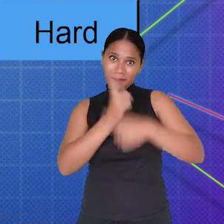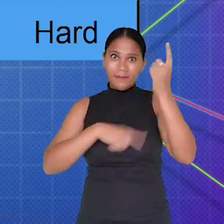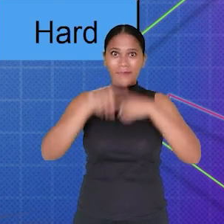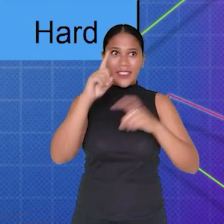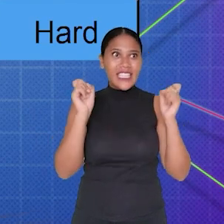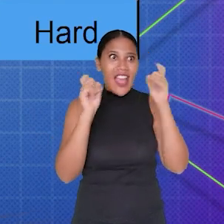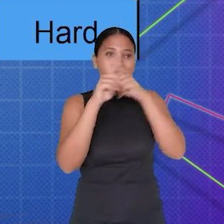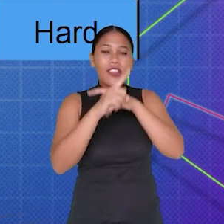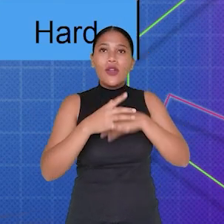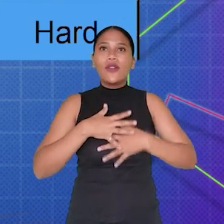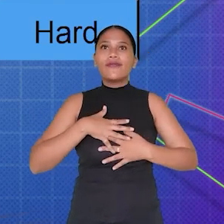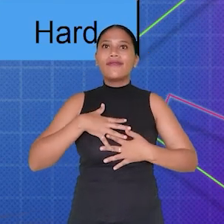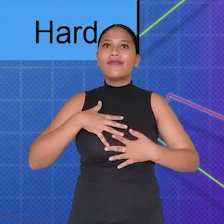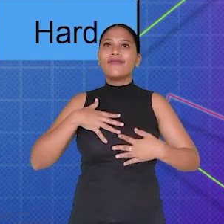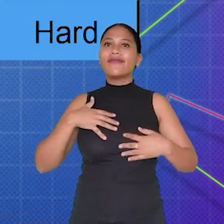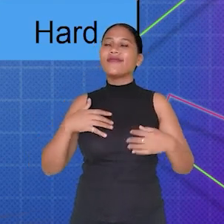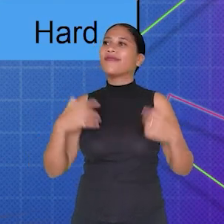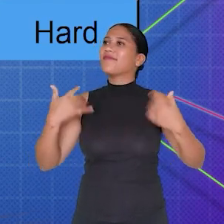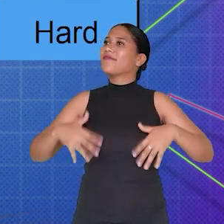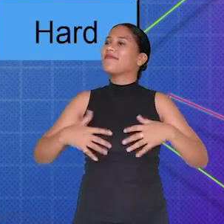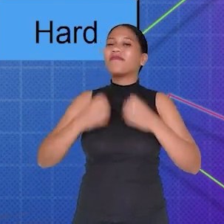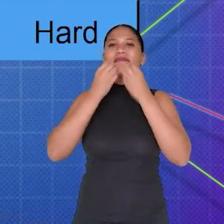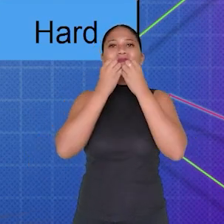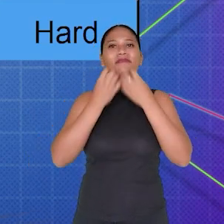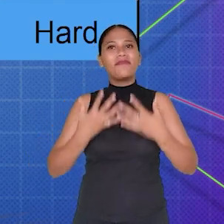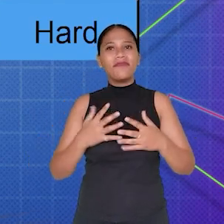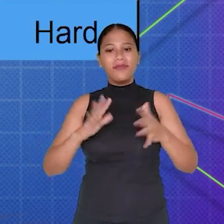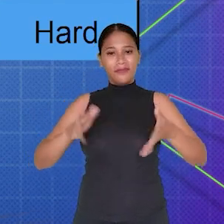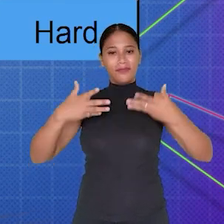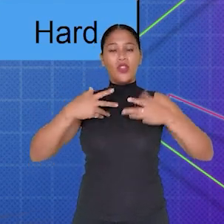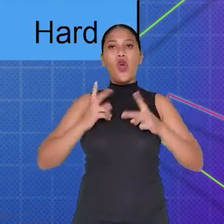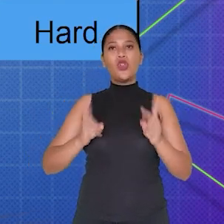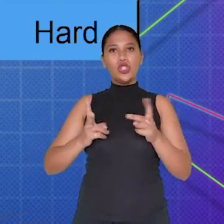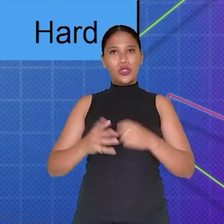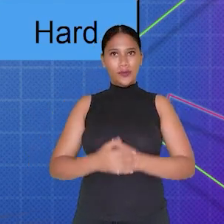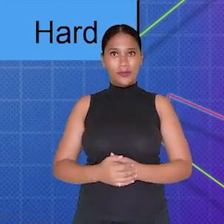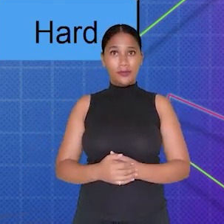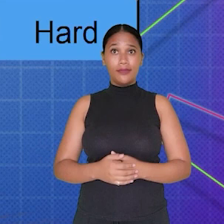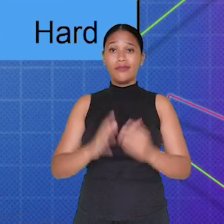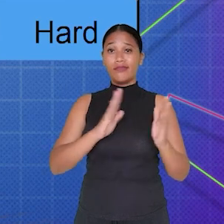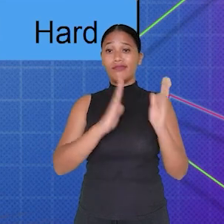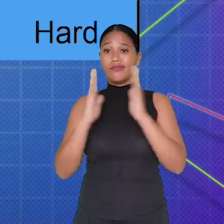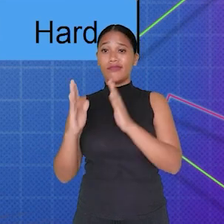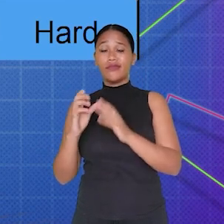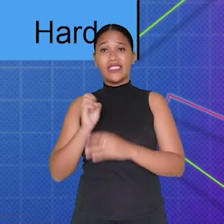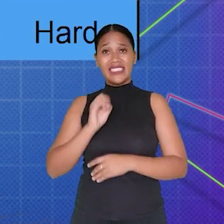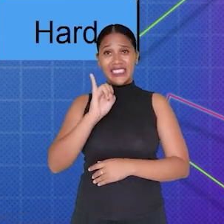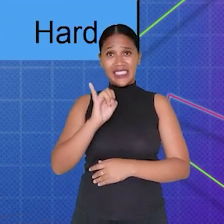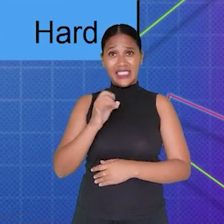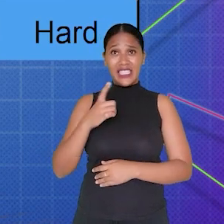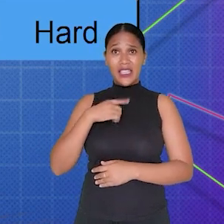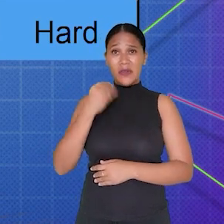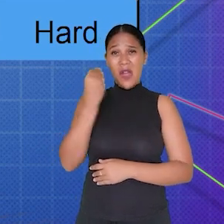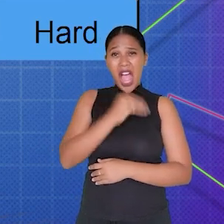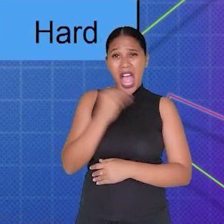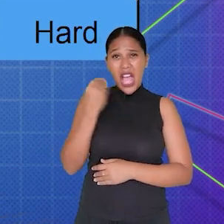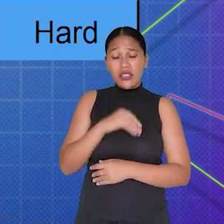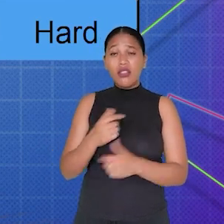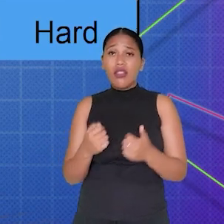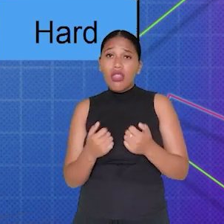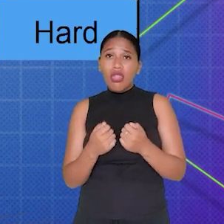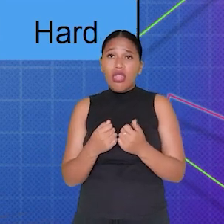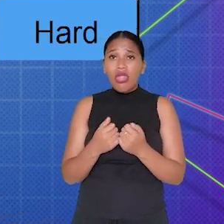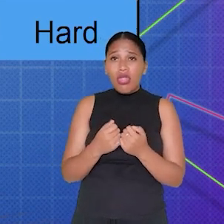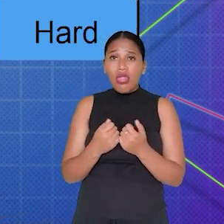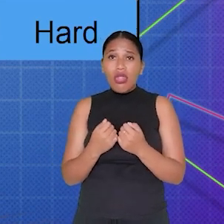jogador. Ao superar um desafio difícil, o jogador pode se sentir recompensado e motivado a continuar jogando. Por outro lado, se o jogo for